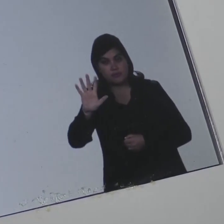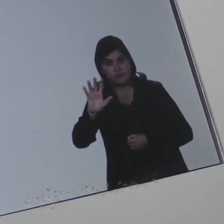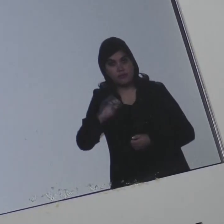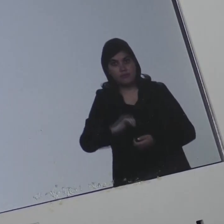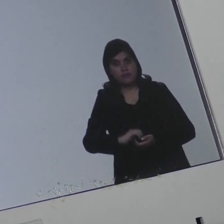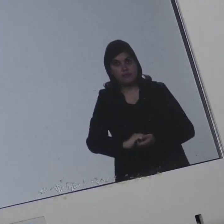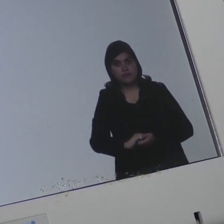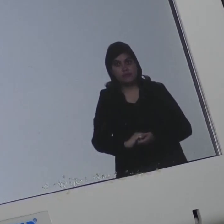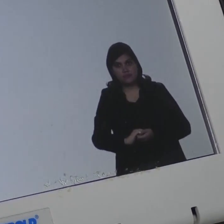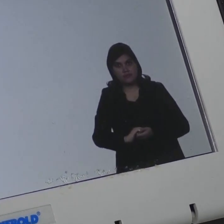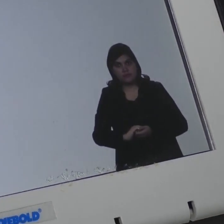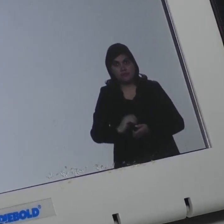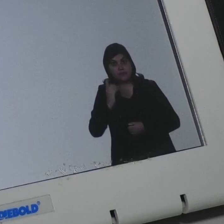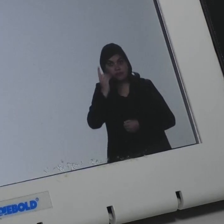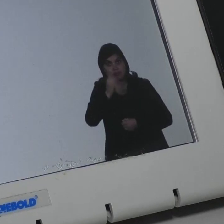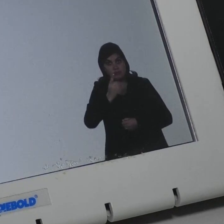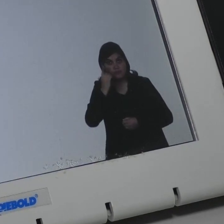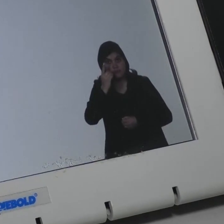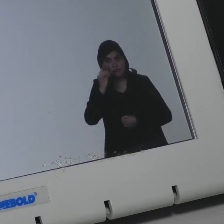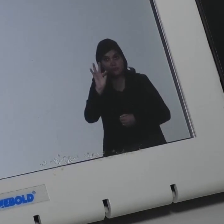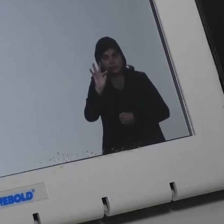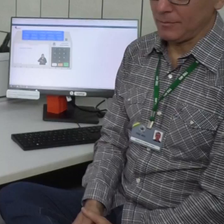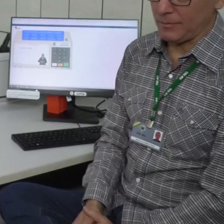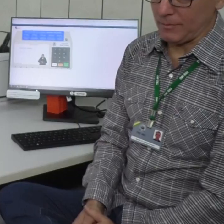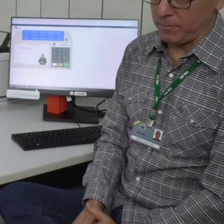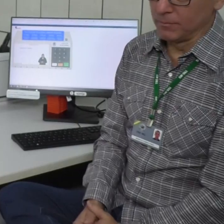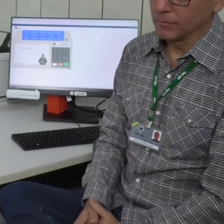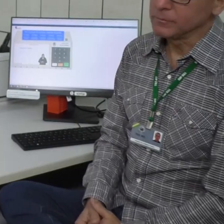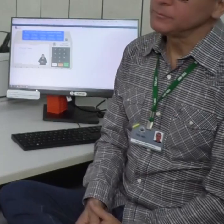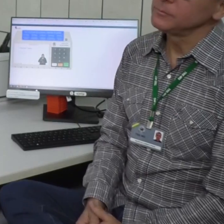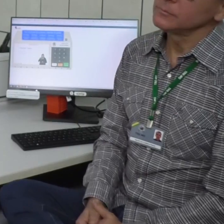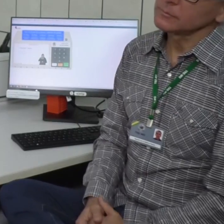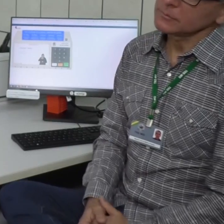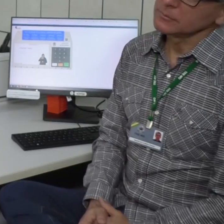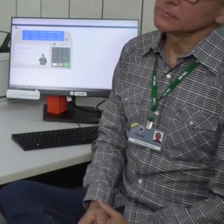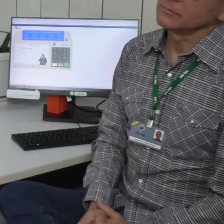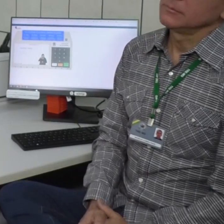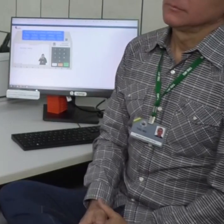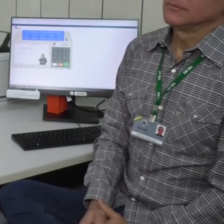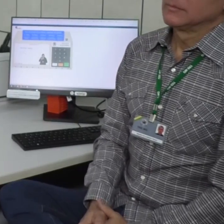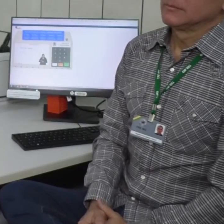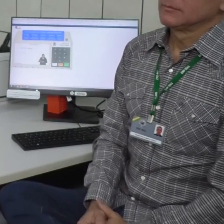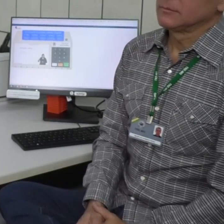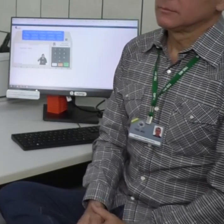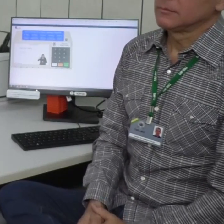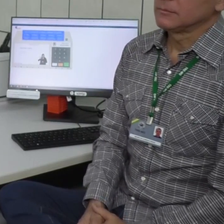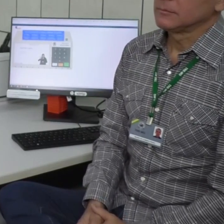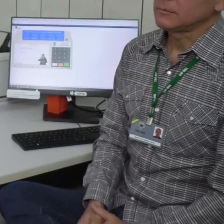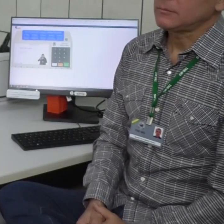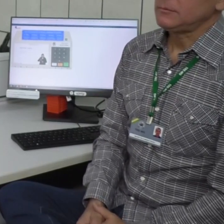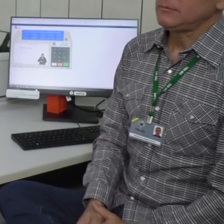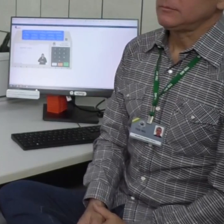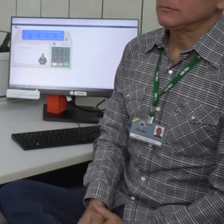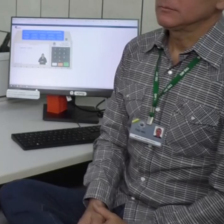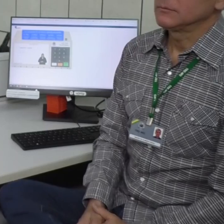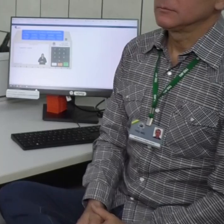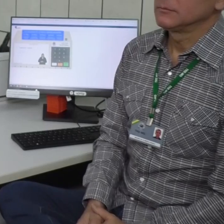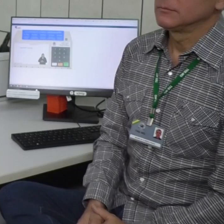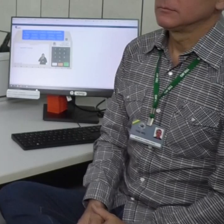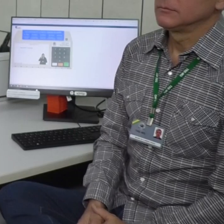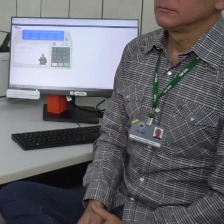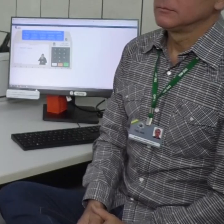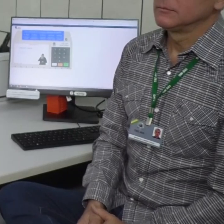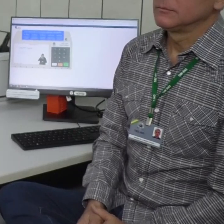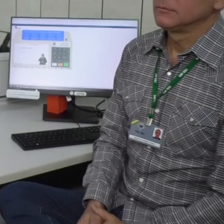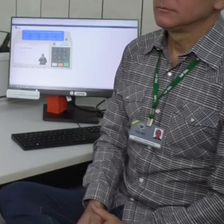deficiência auditiva né Mauro nesse ano de 2022 a gente consegue perceber que teve um aumento na questão dos mesários